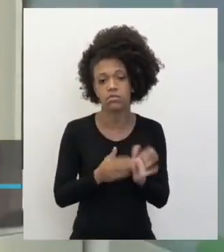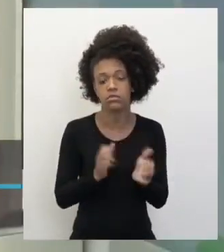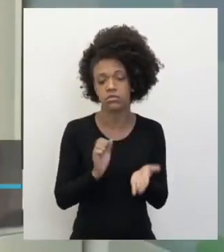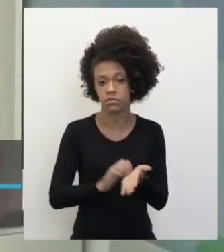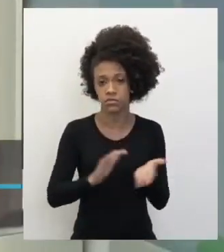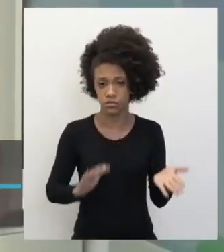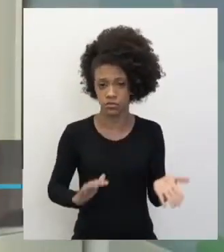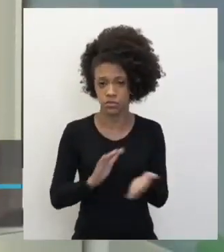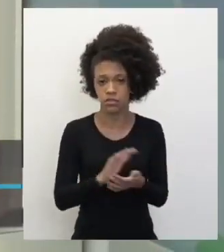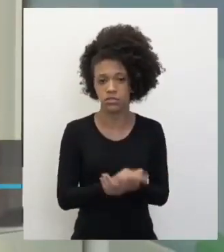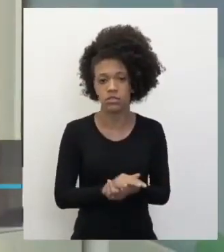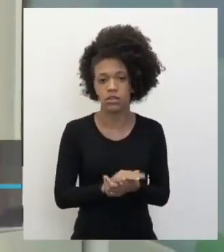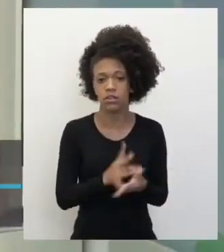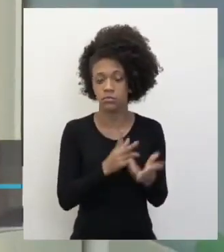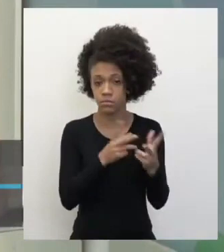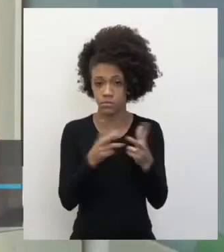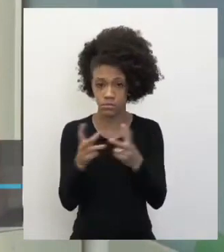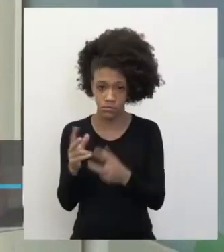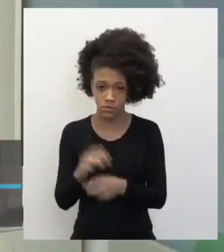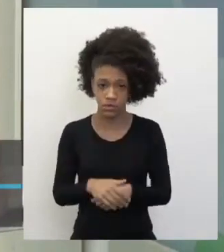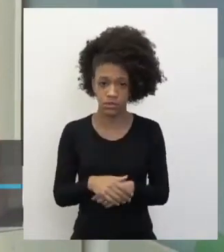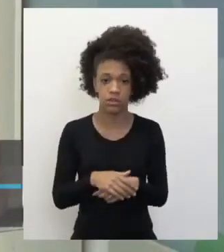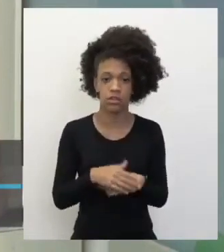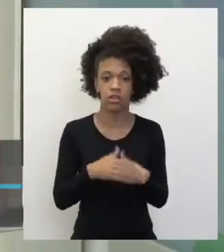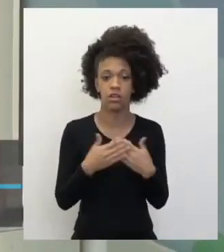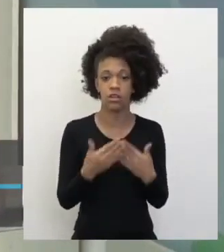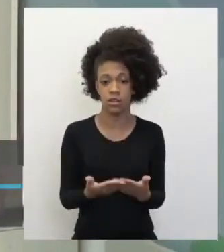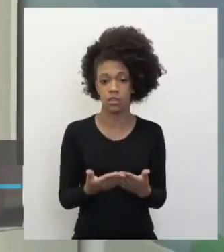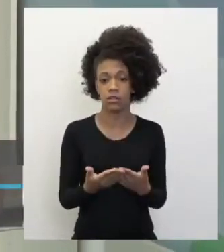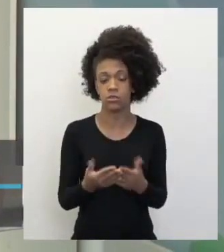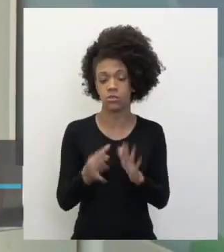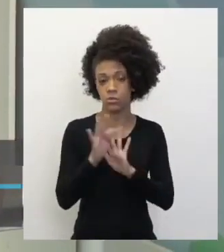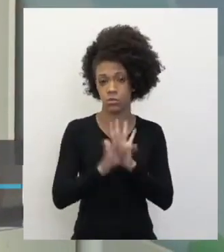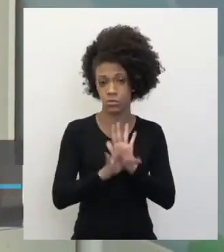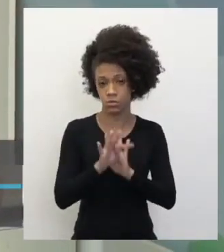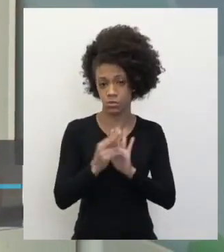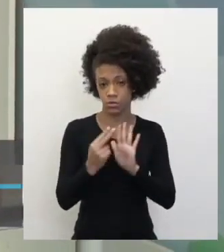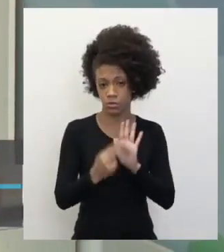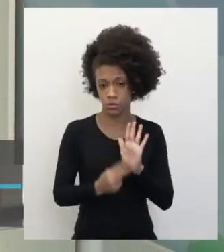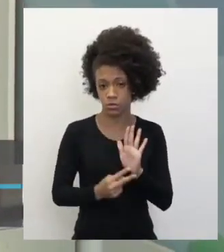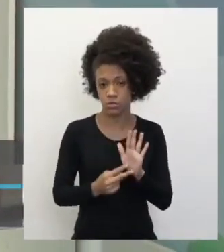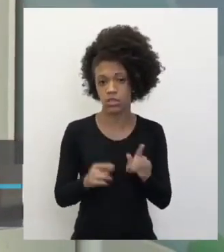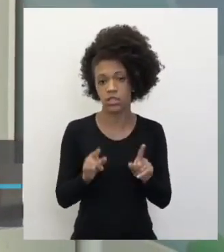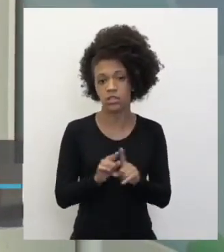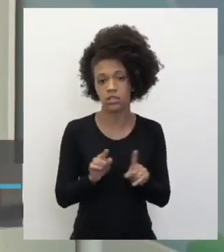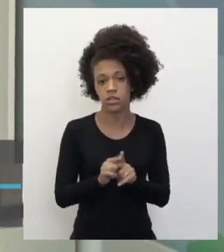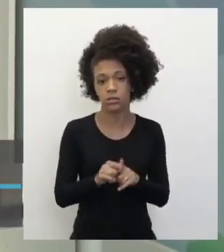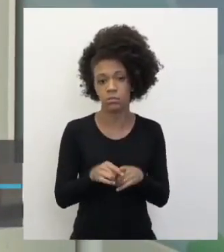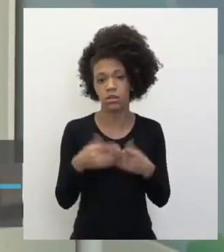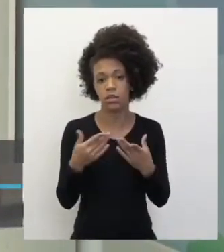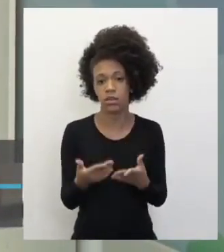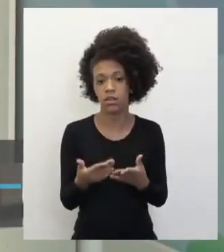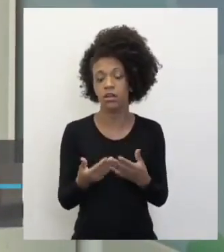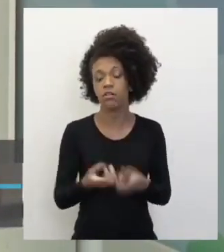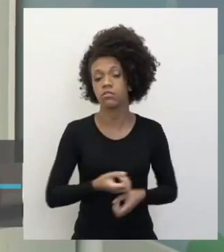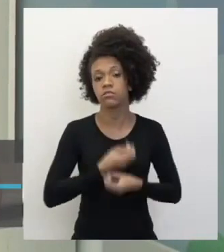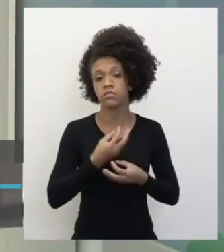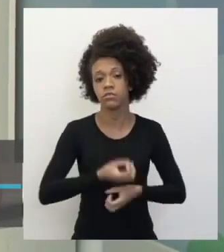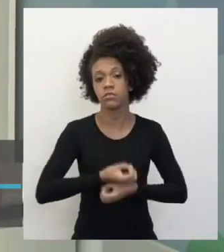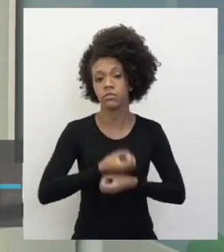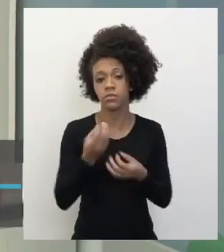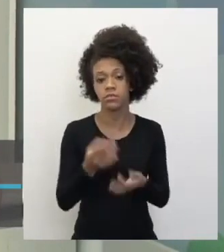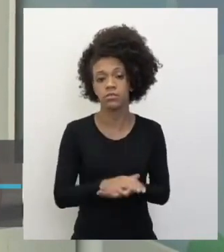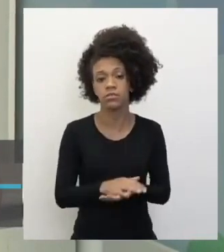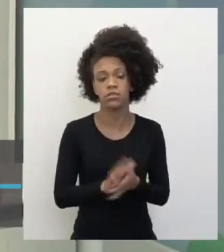que é localizar informações explícitas no texto e, portanto, retiram do texto as informações.